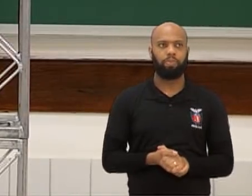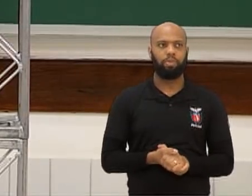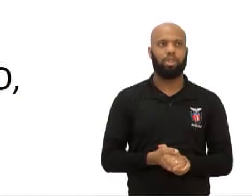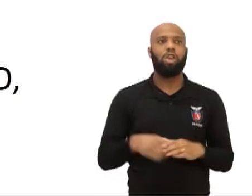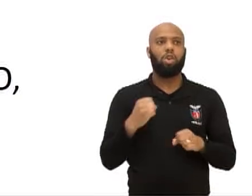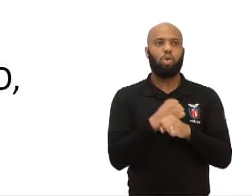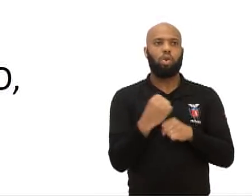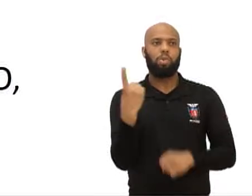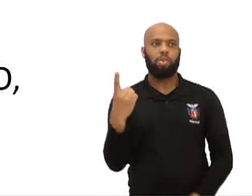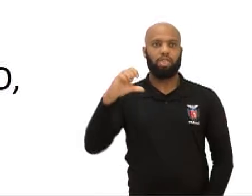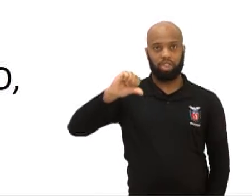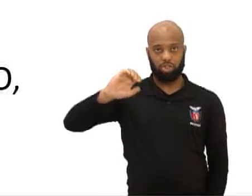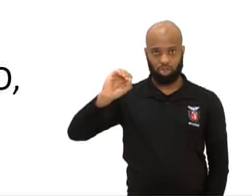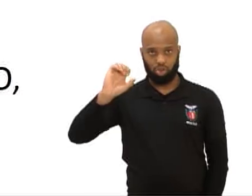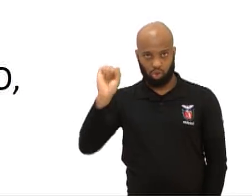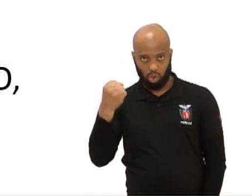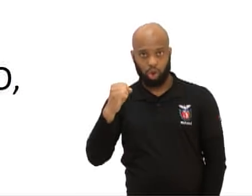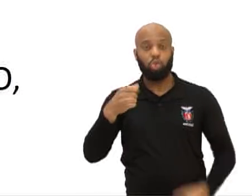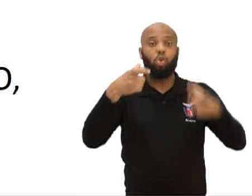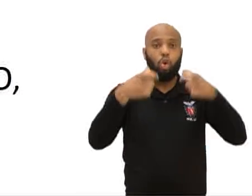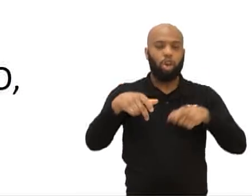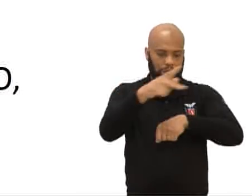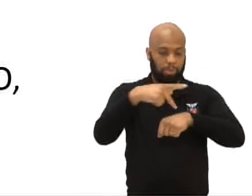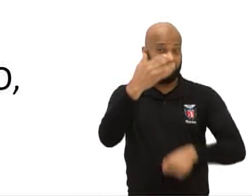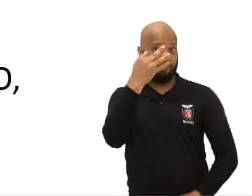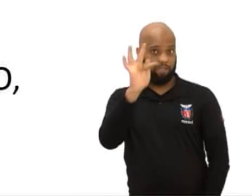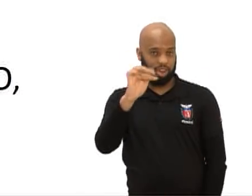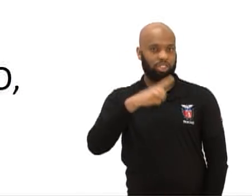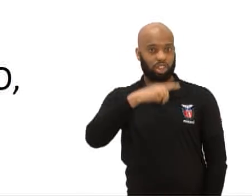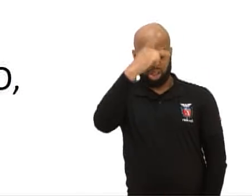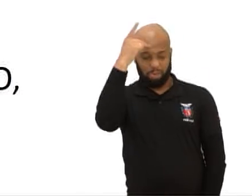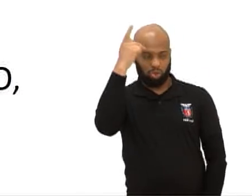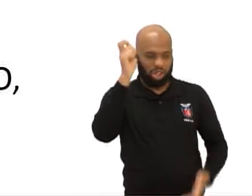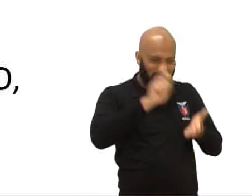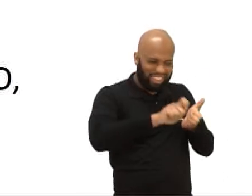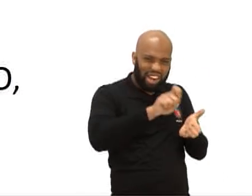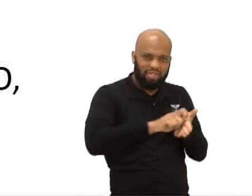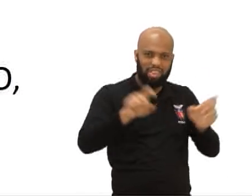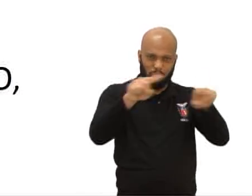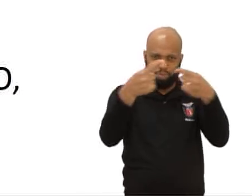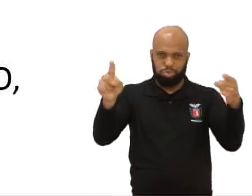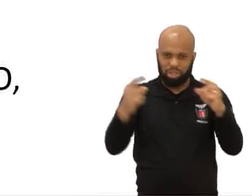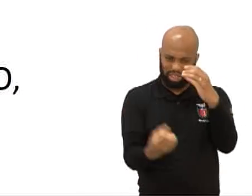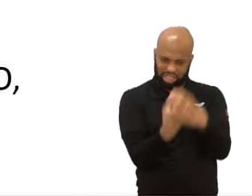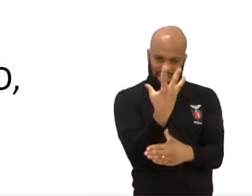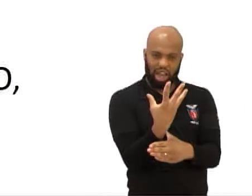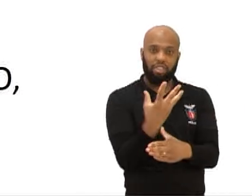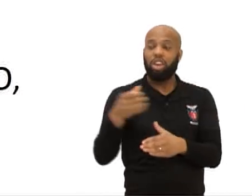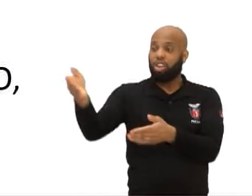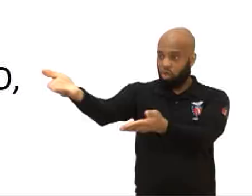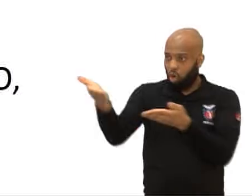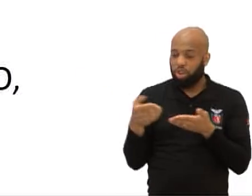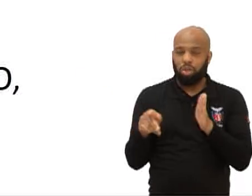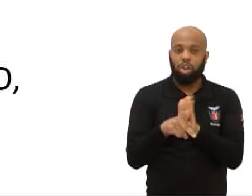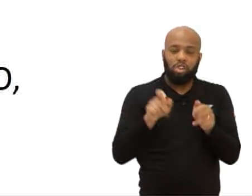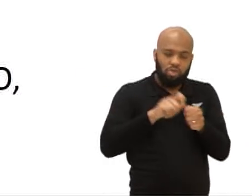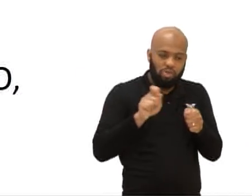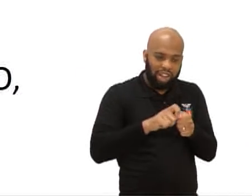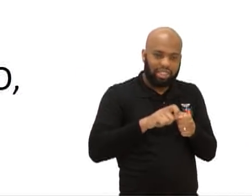Em 1908, na França, um compositor foi chamado para compor a trilha de um